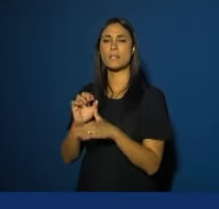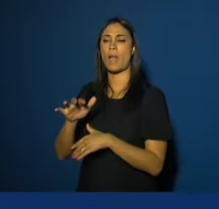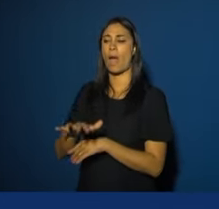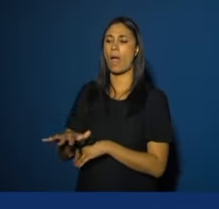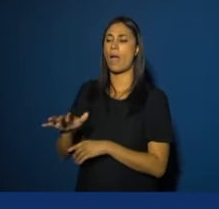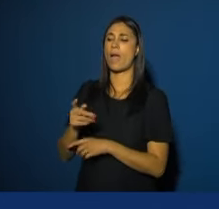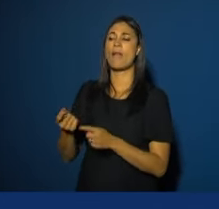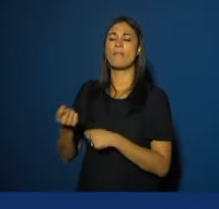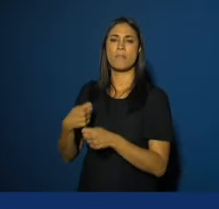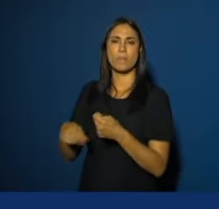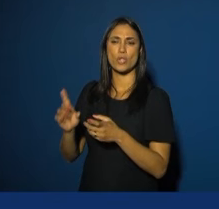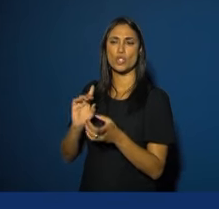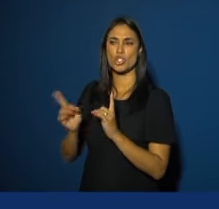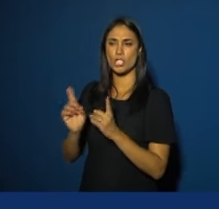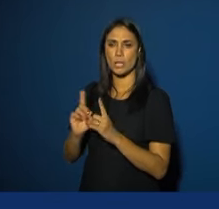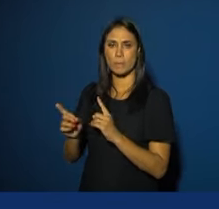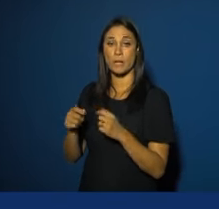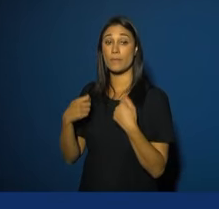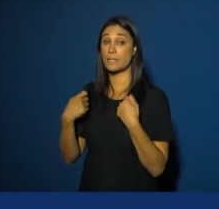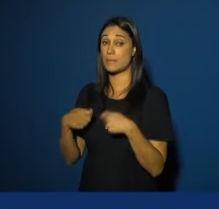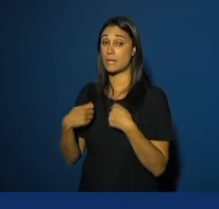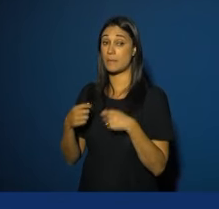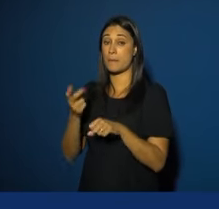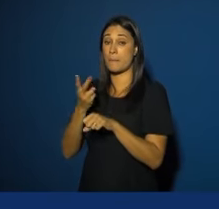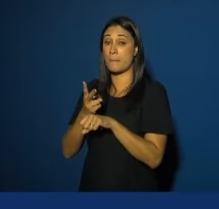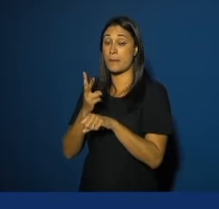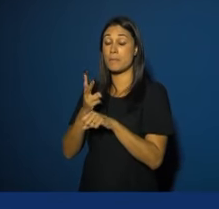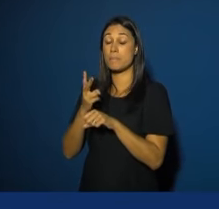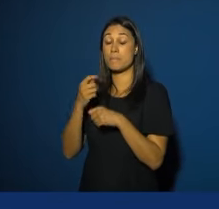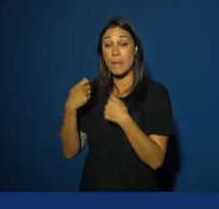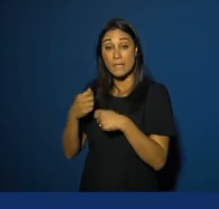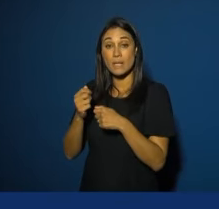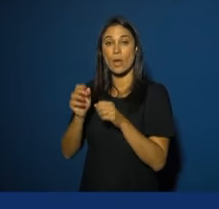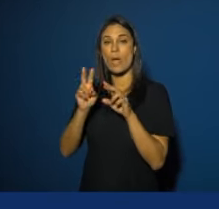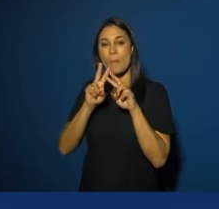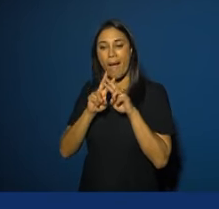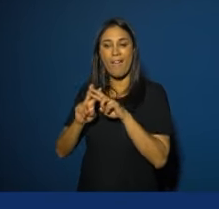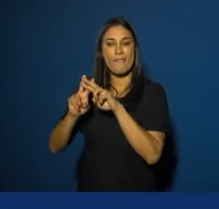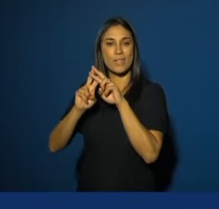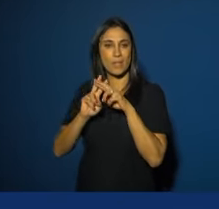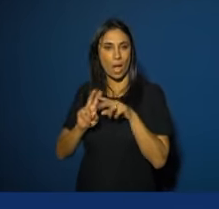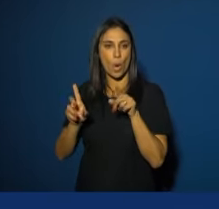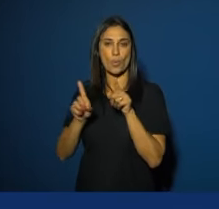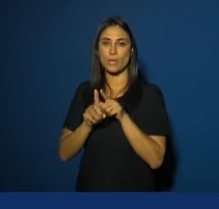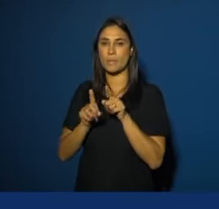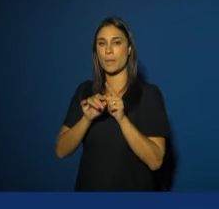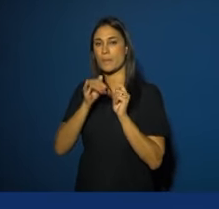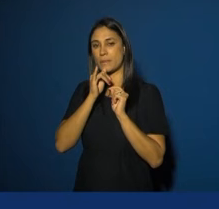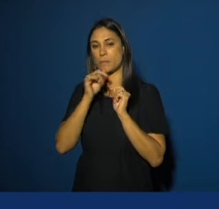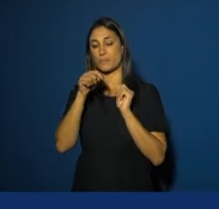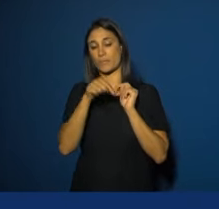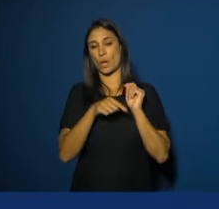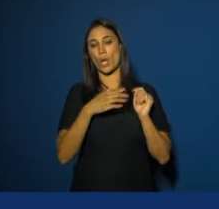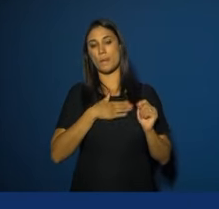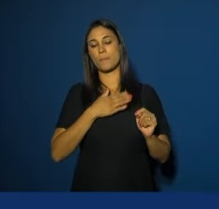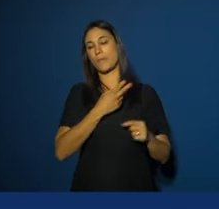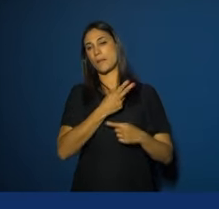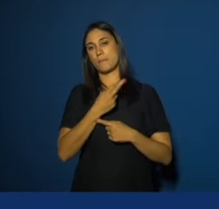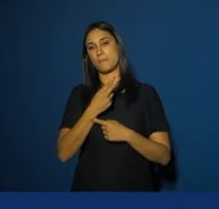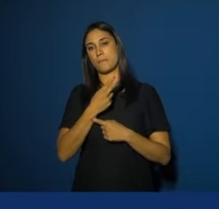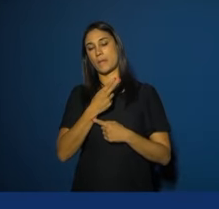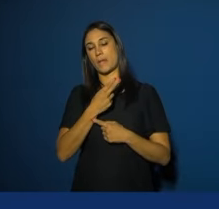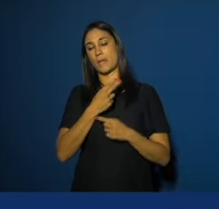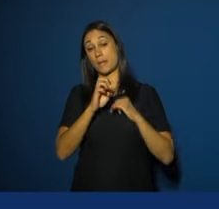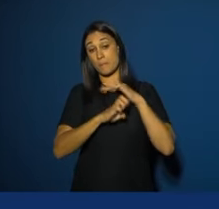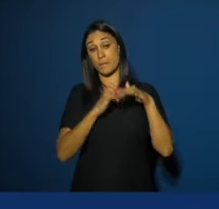planejamento estratégico você tem que estar sempre revisando, né? E uma empresa como a Equatorial, uma empresa que vai fazer agora 20 anos, uma empresa